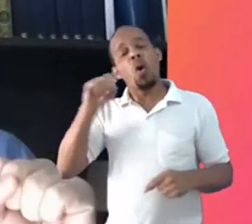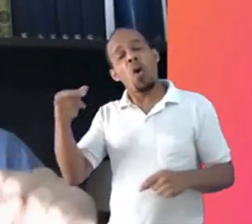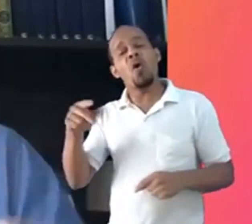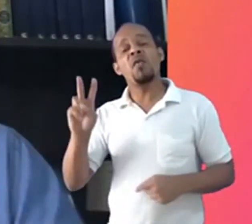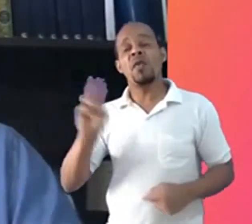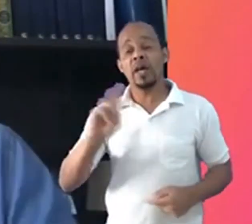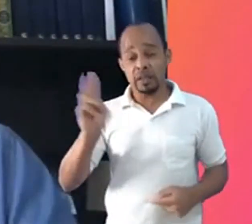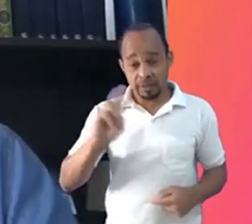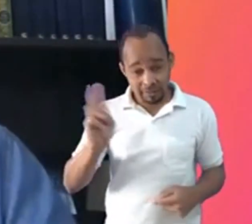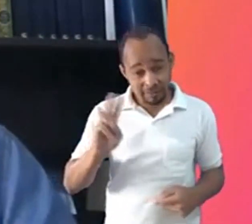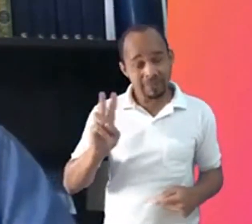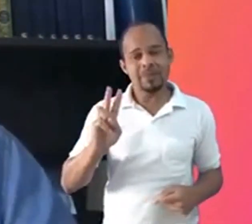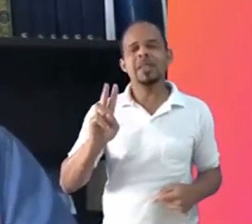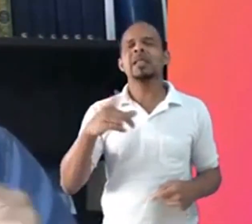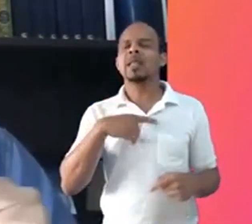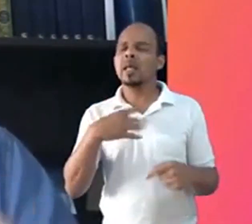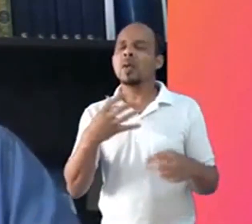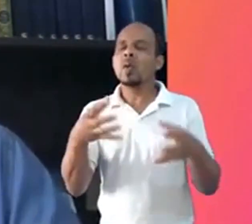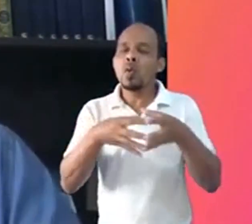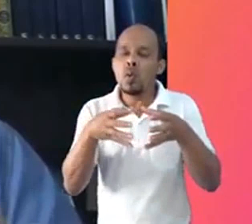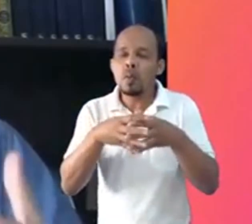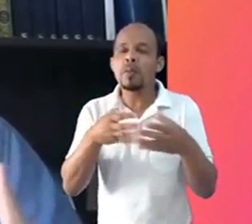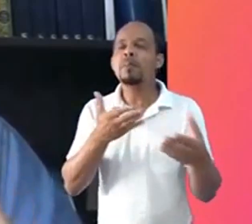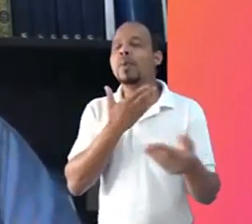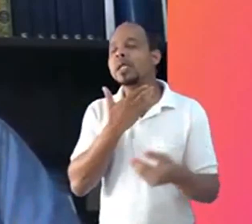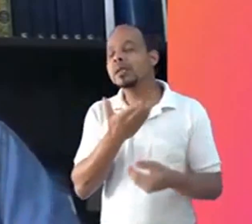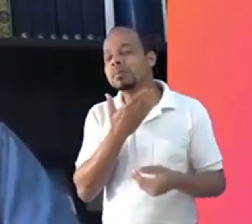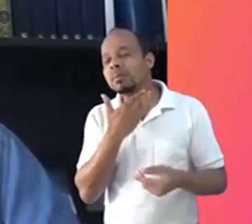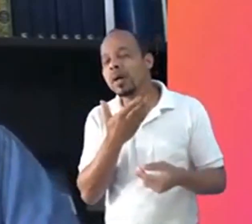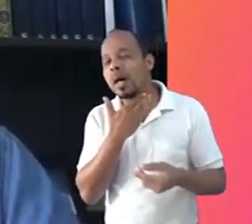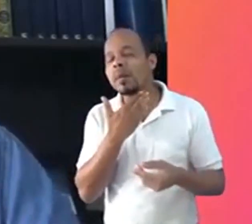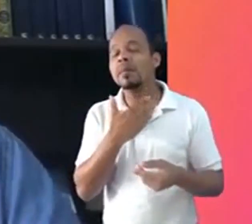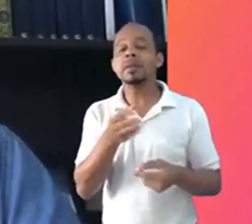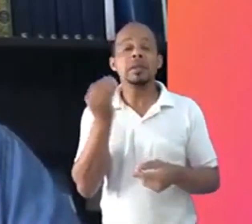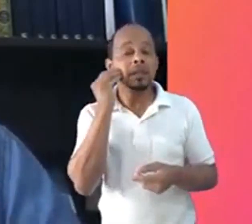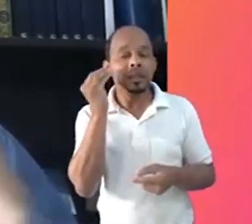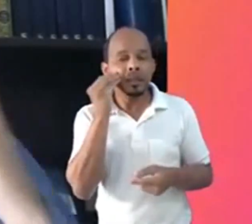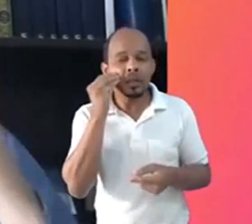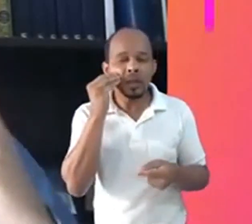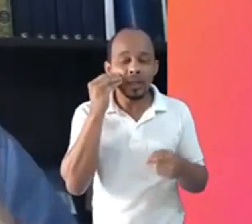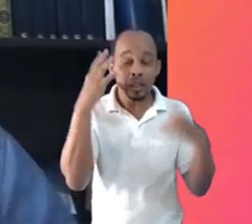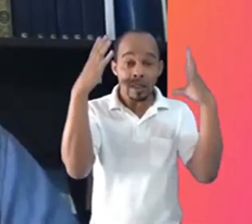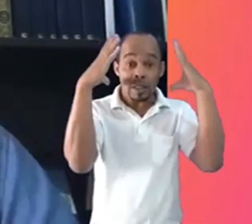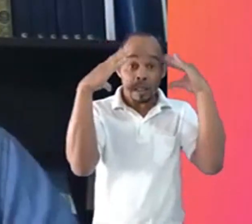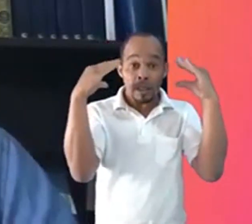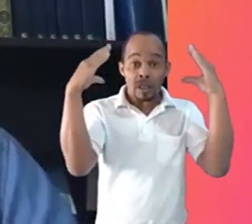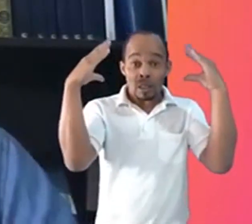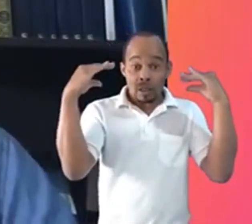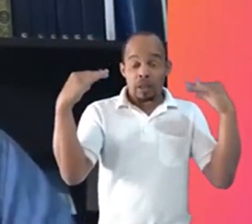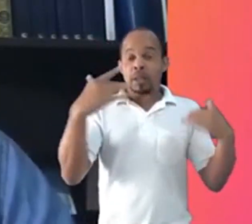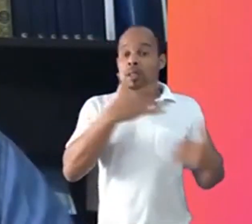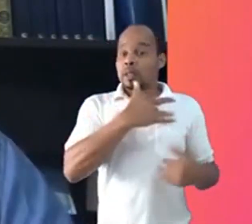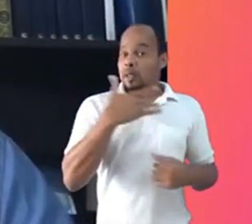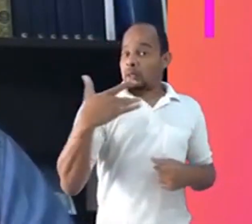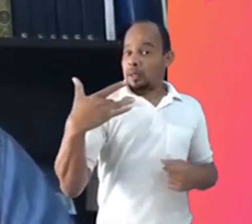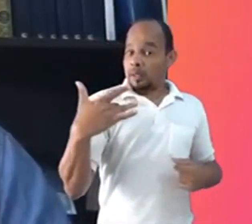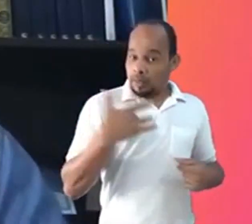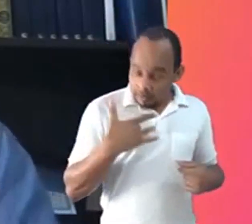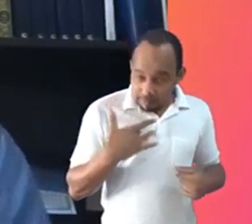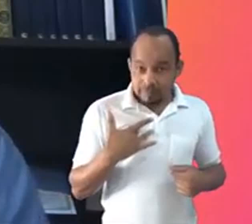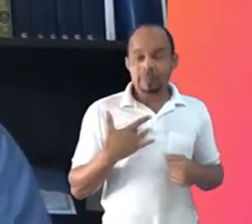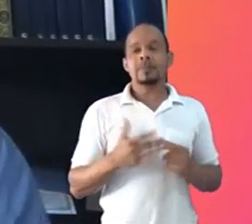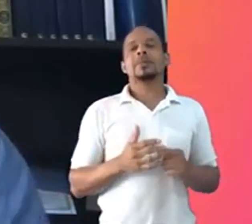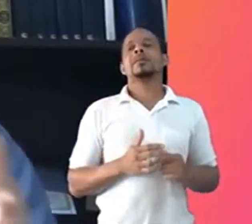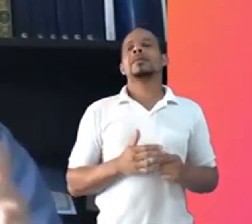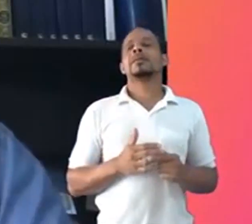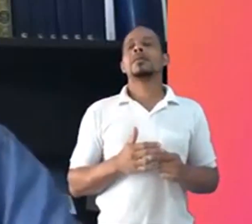@progridavarginha. Por ali você vai encontrar grupos de bate-papo para a gente tentar manter a nossa saúde mental,